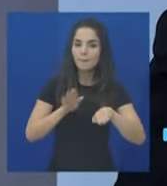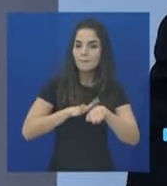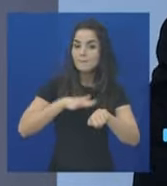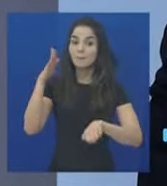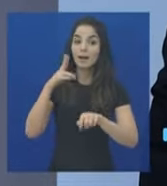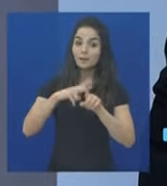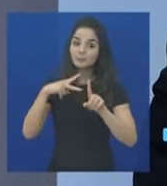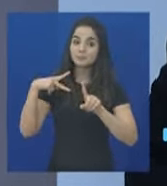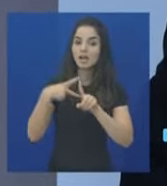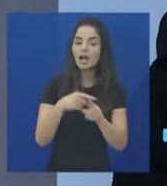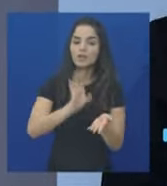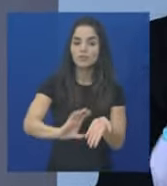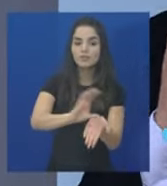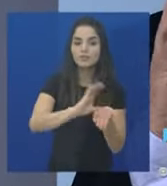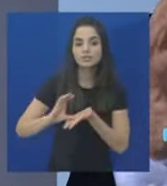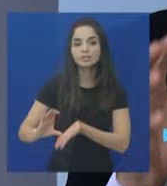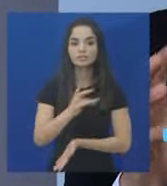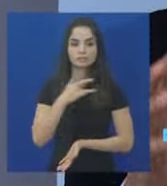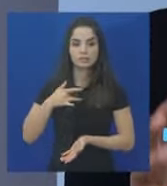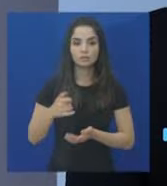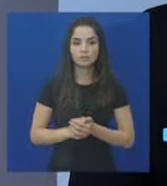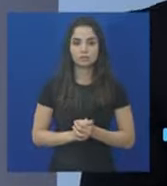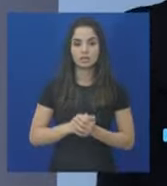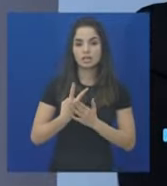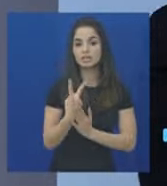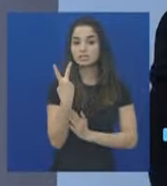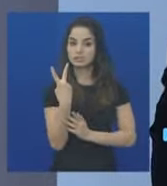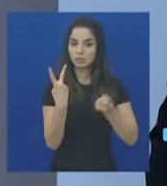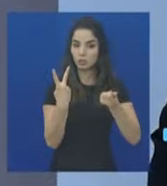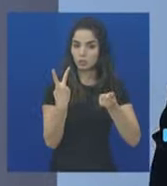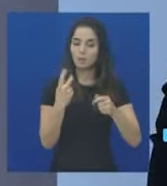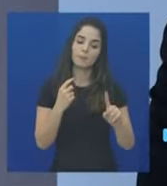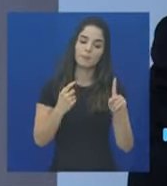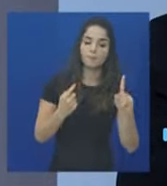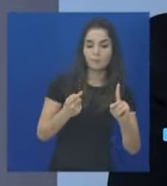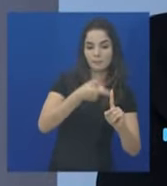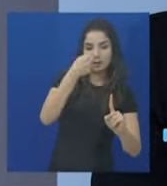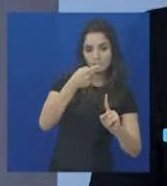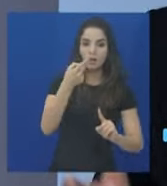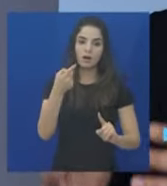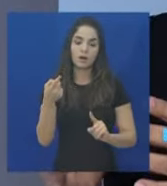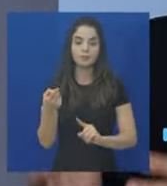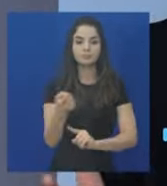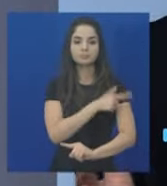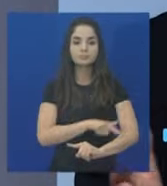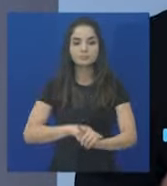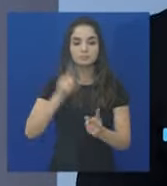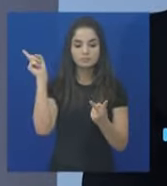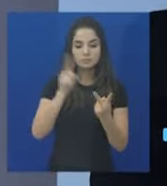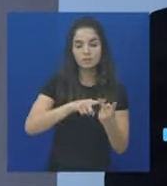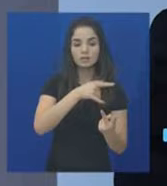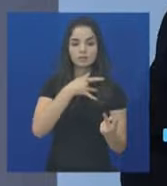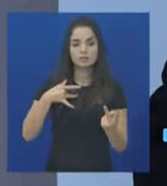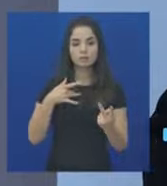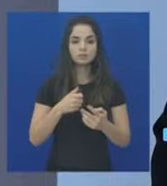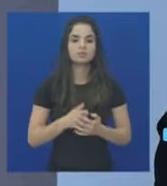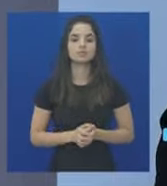vamos investir na saúde. É o meu segundo orçamento. Primeiro, educação. Segunda, saúde. Mas o que eu mais ouço,